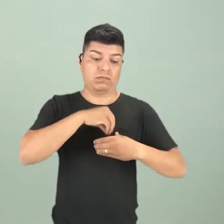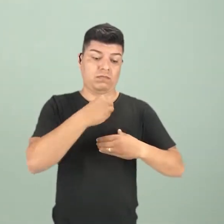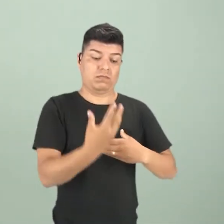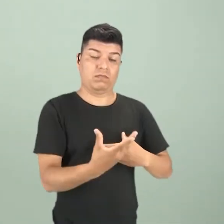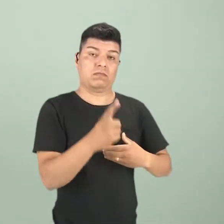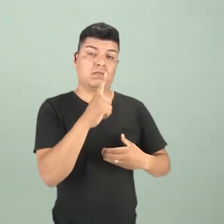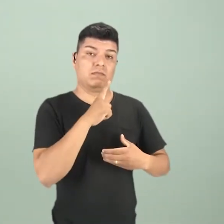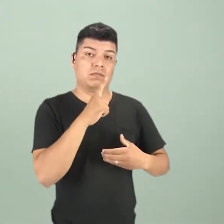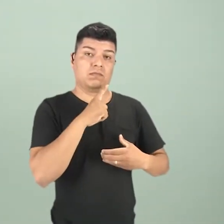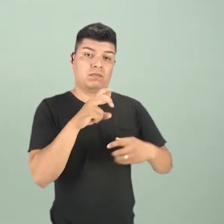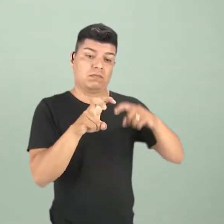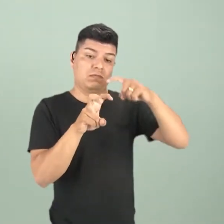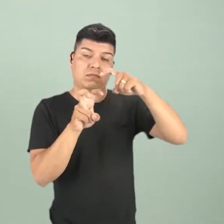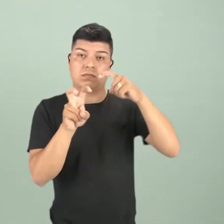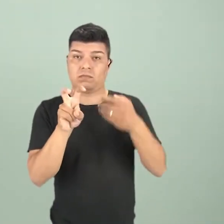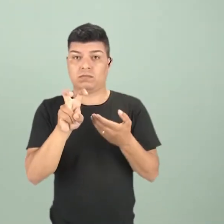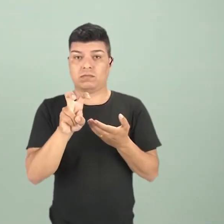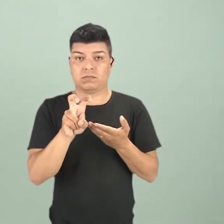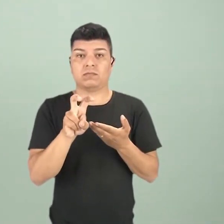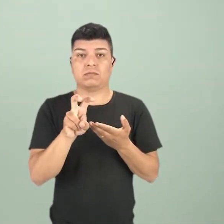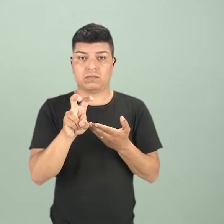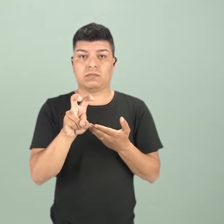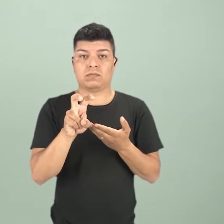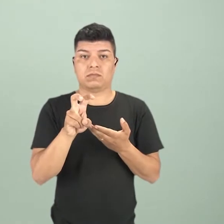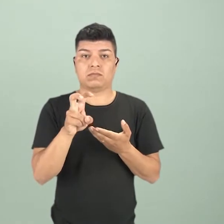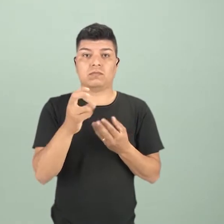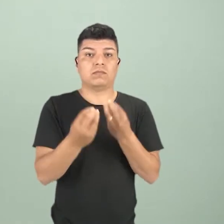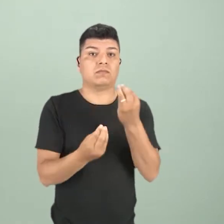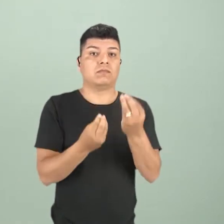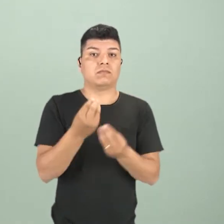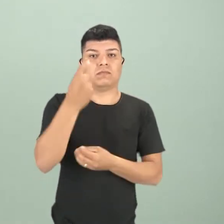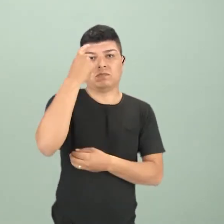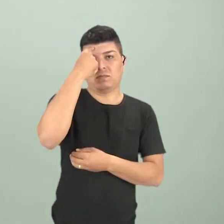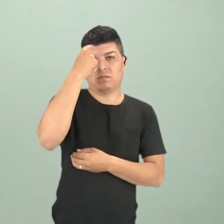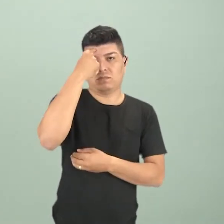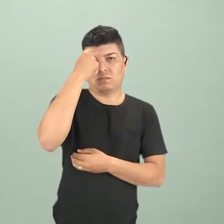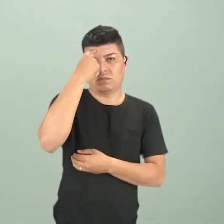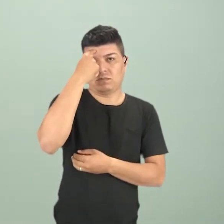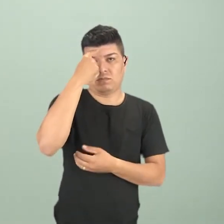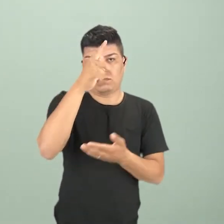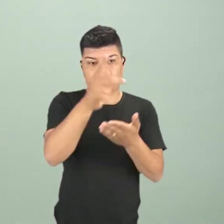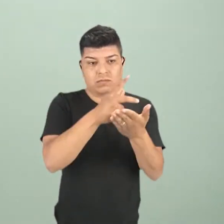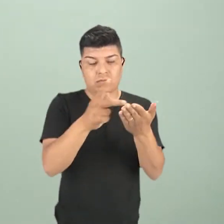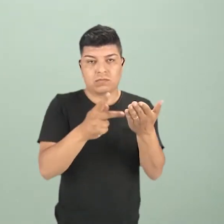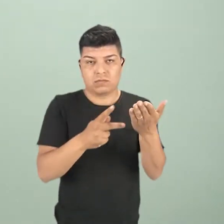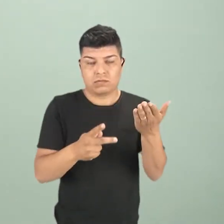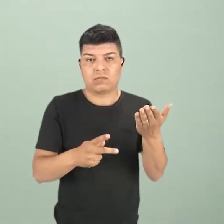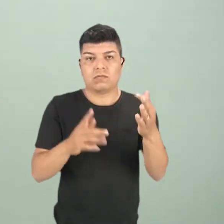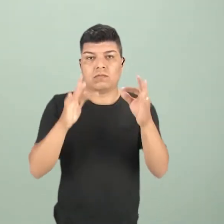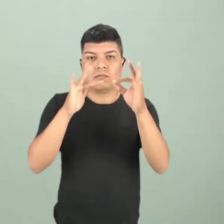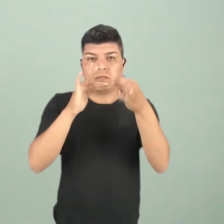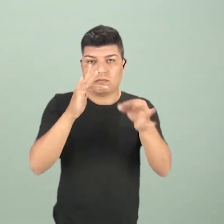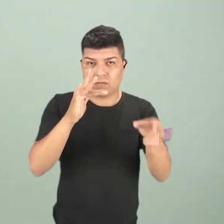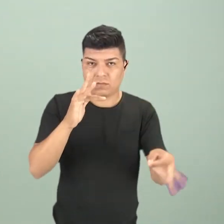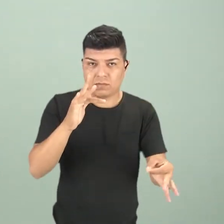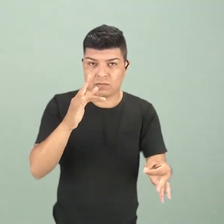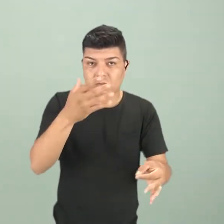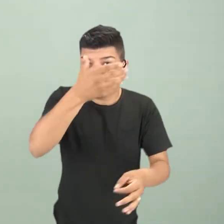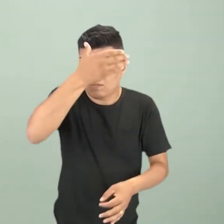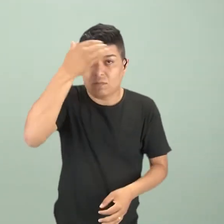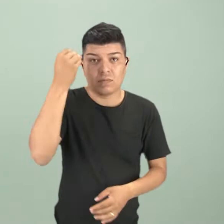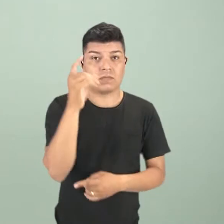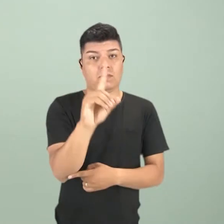temos essas 5 maneiras de se pensar quanto ao poema arcádico, tá bom? Não